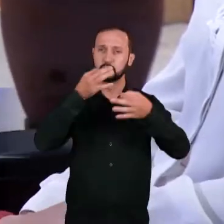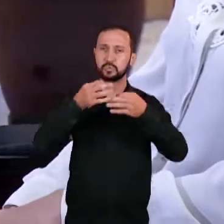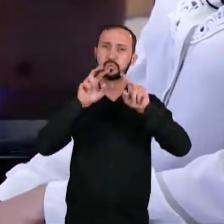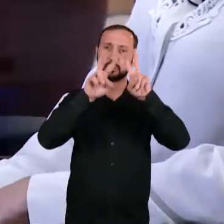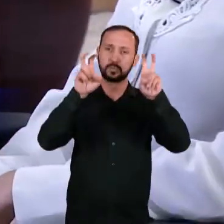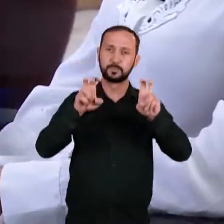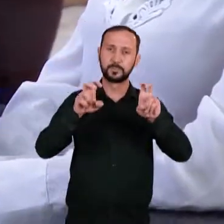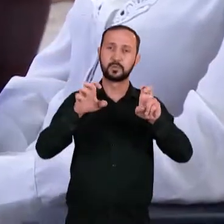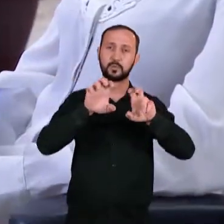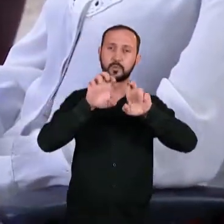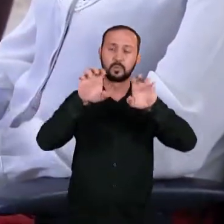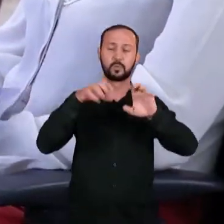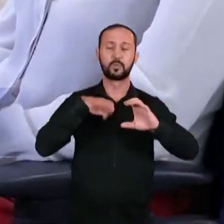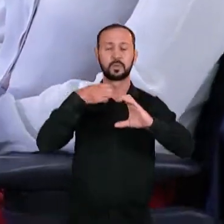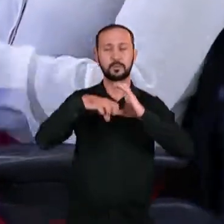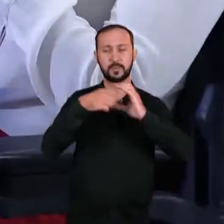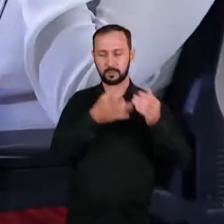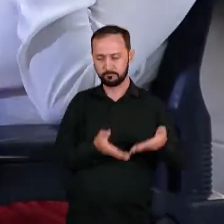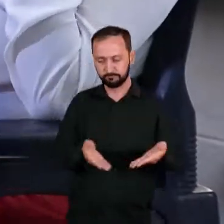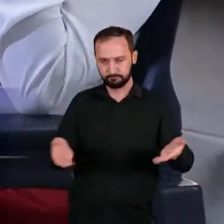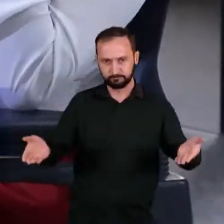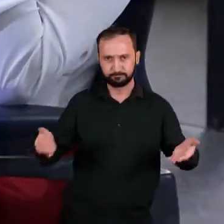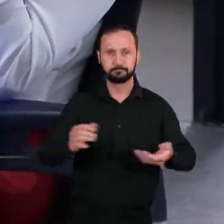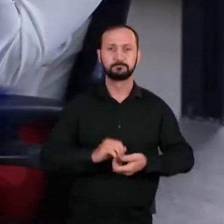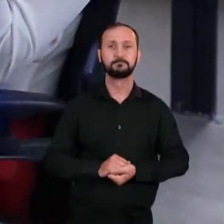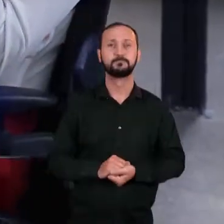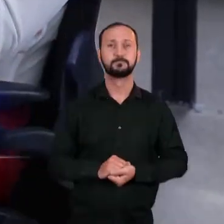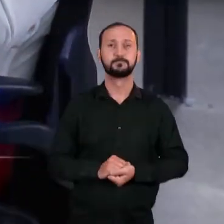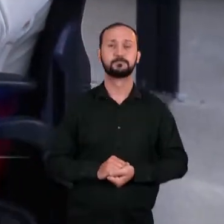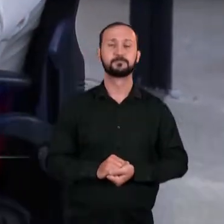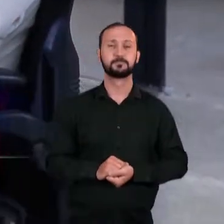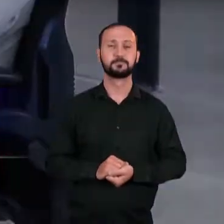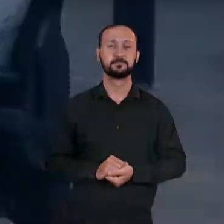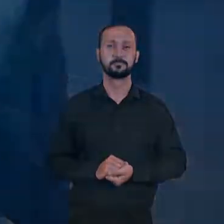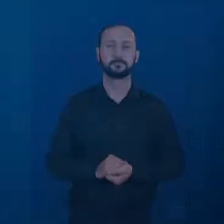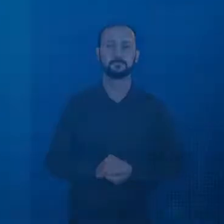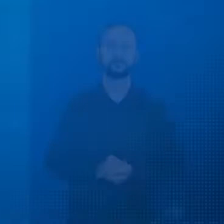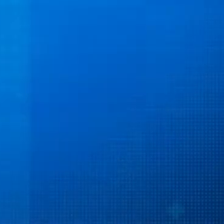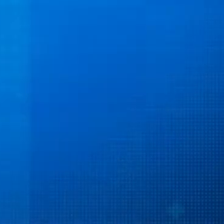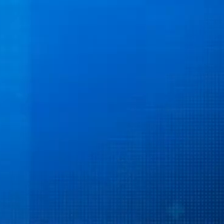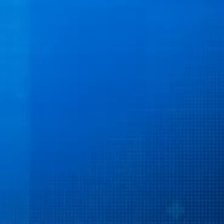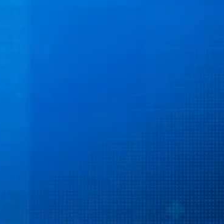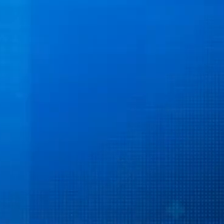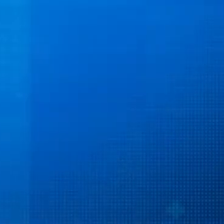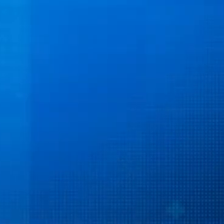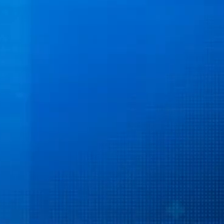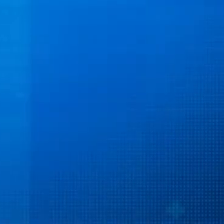pelo e-mail producaltv@l.ms.gov.br.